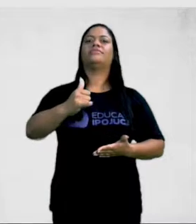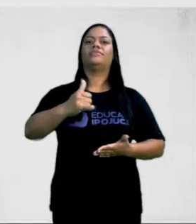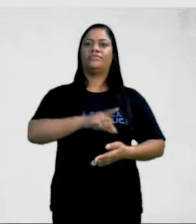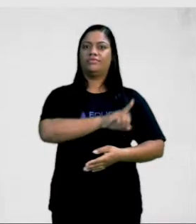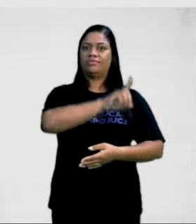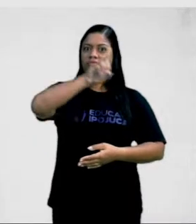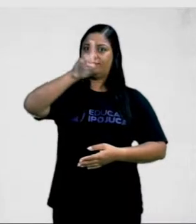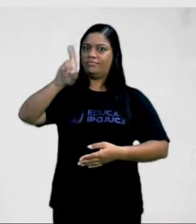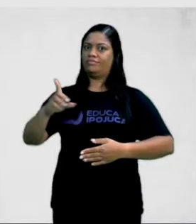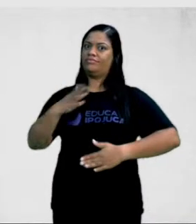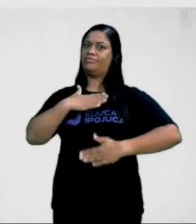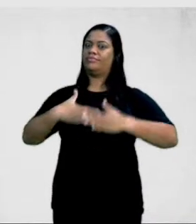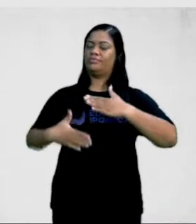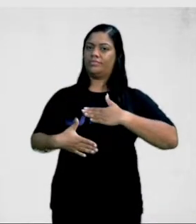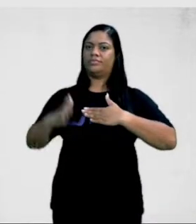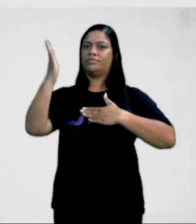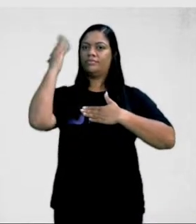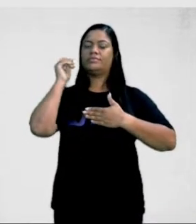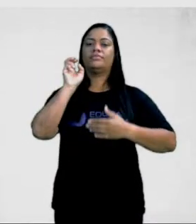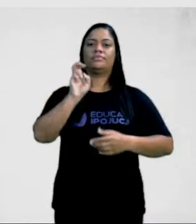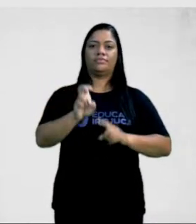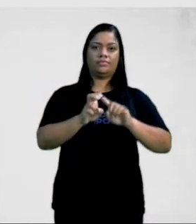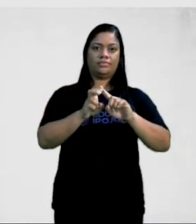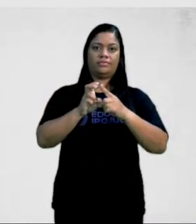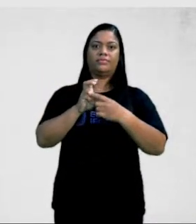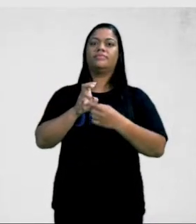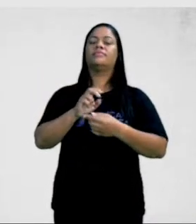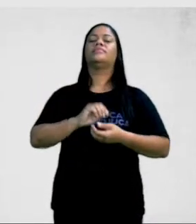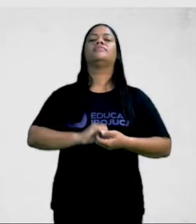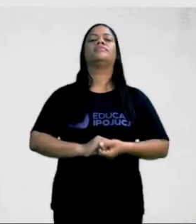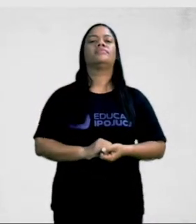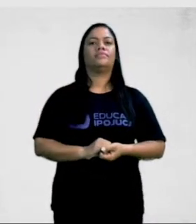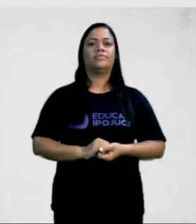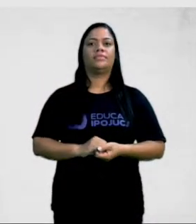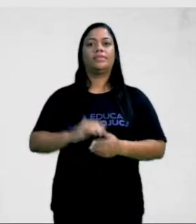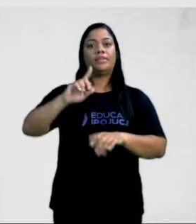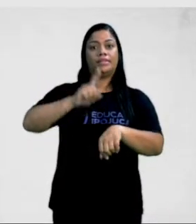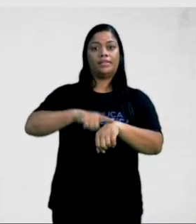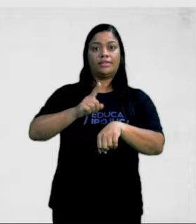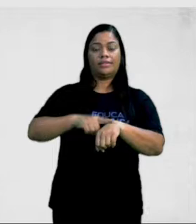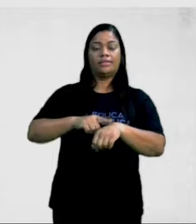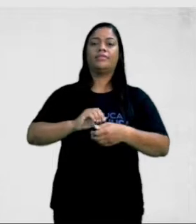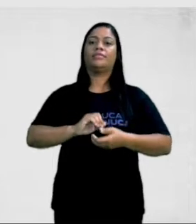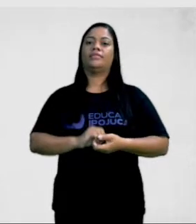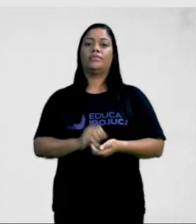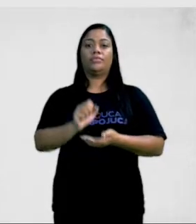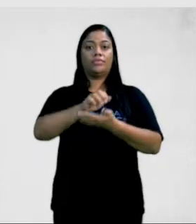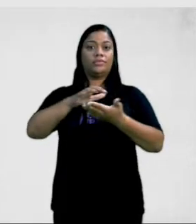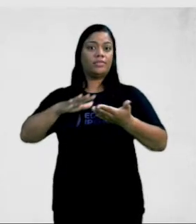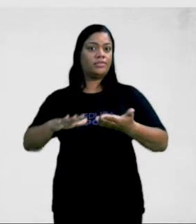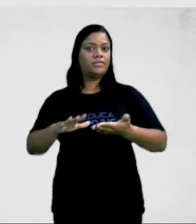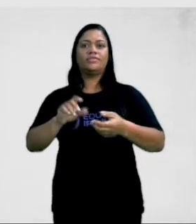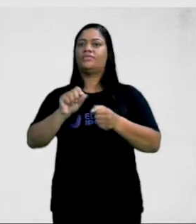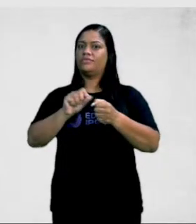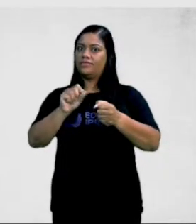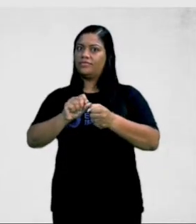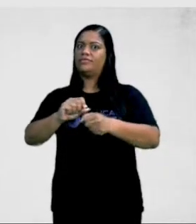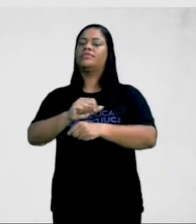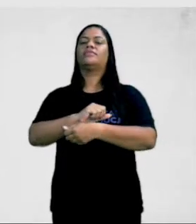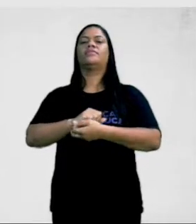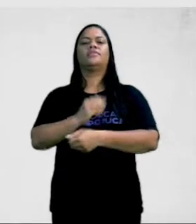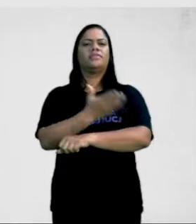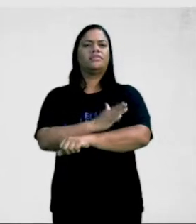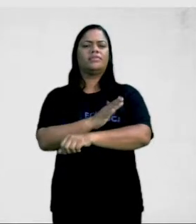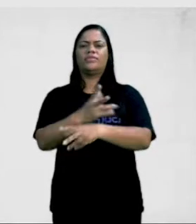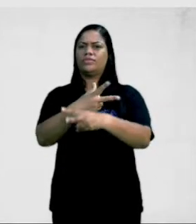cotidiano? A gente sabe que são cinco: tempo dedicado ao descanso, atividades no desempenho da ocupação profissional,